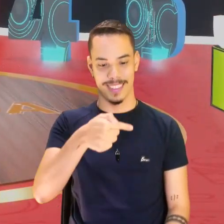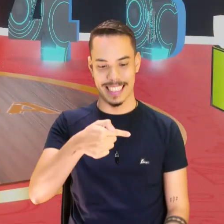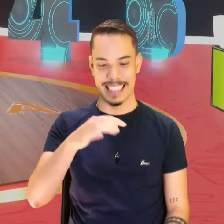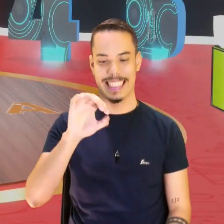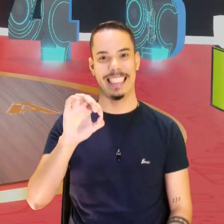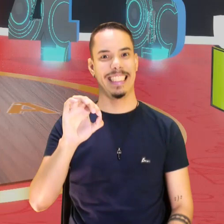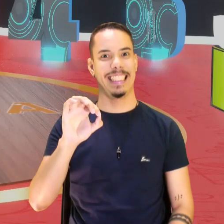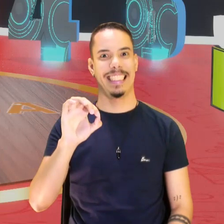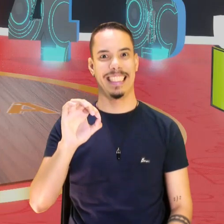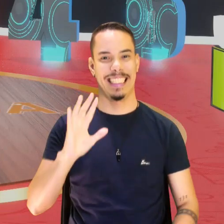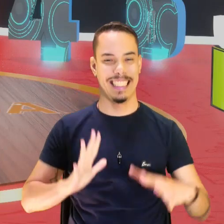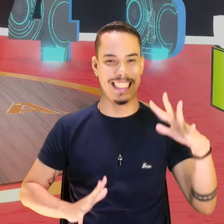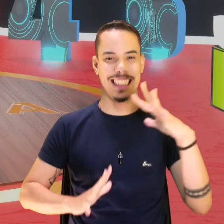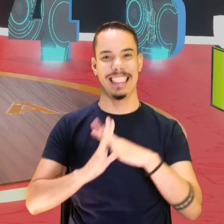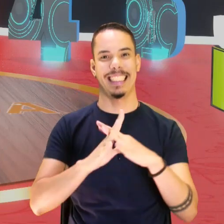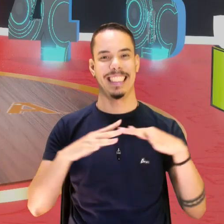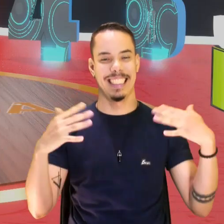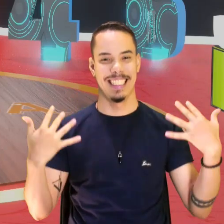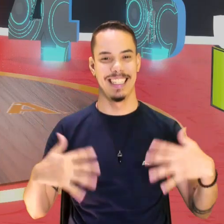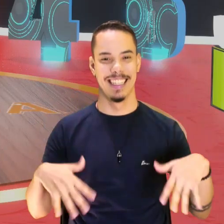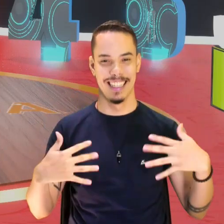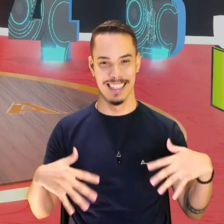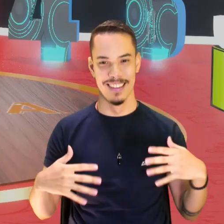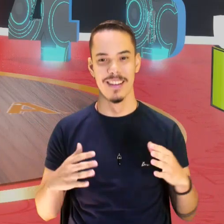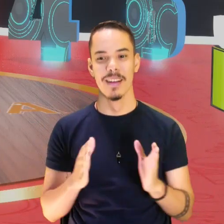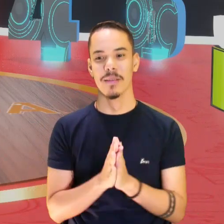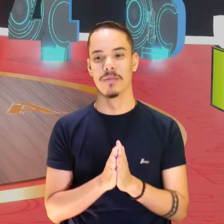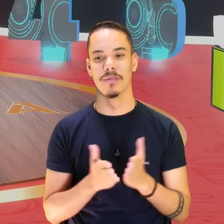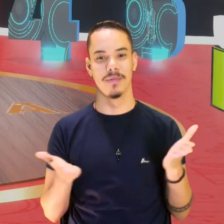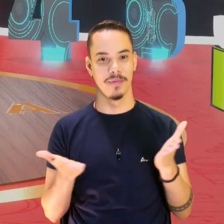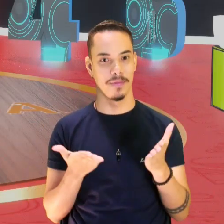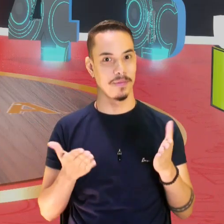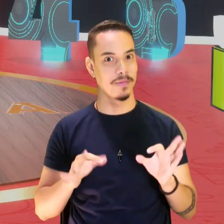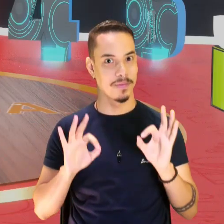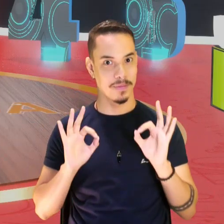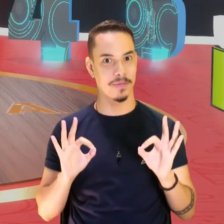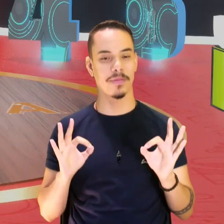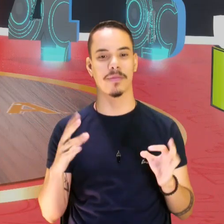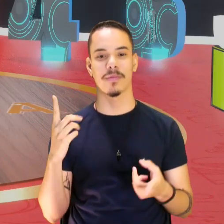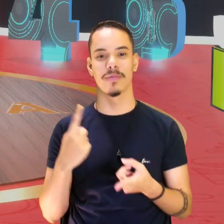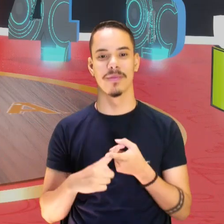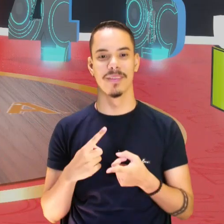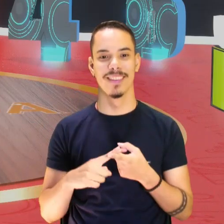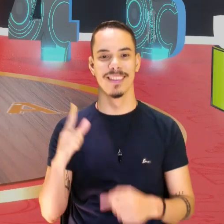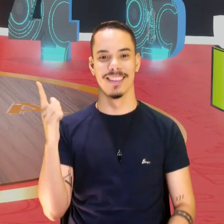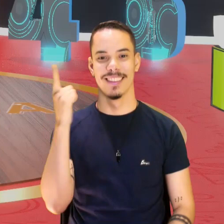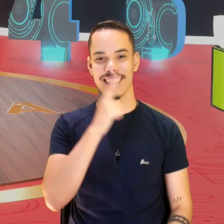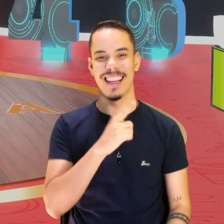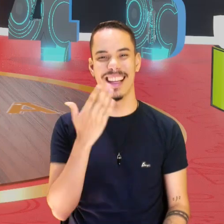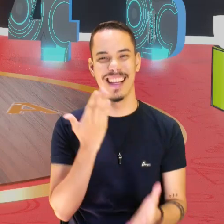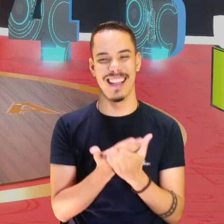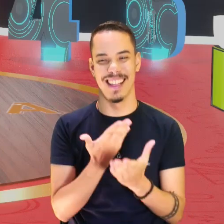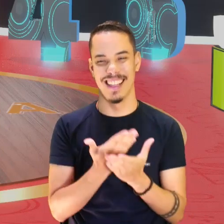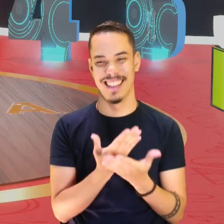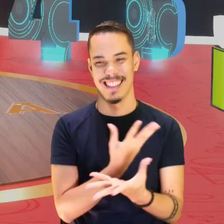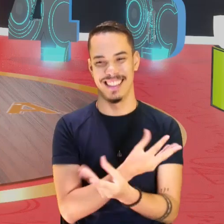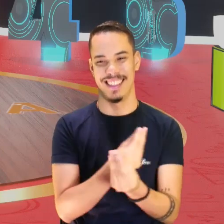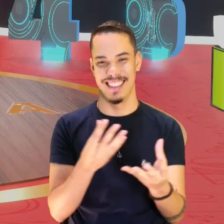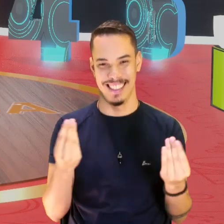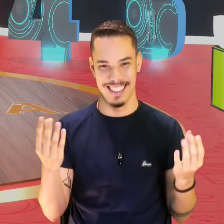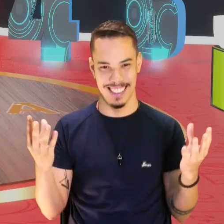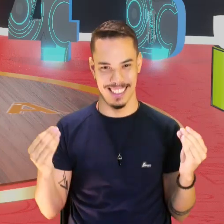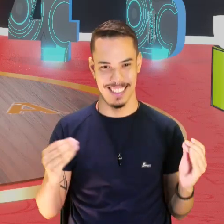70! Aí sim, hein? Agora isso sim. Aí, pega! É muita aula, né, de matemática, né?